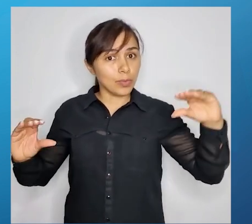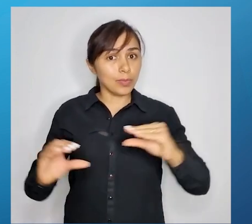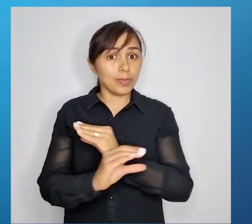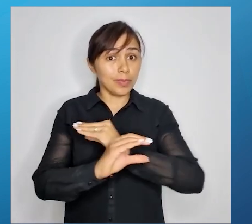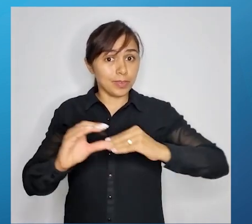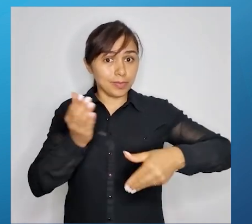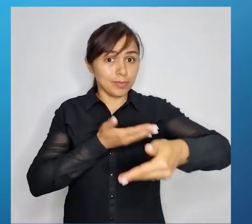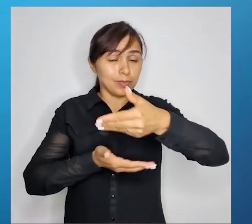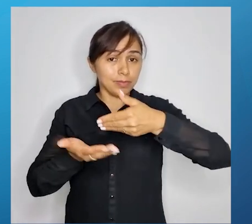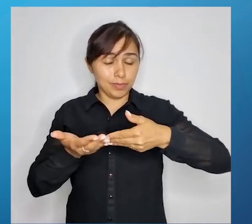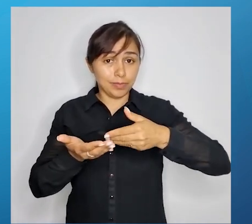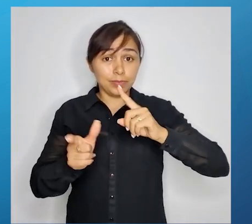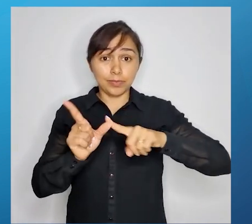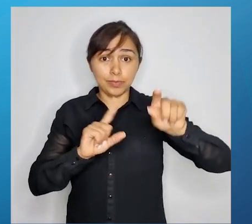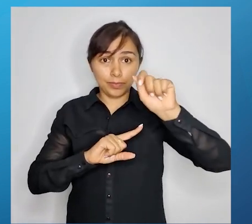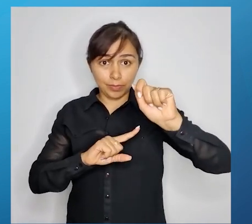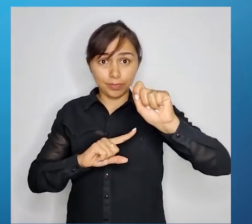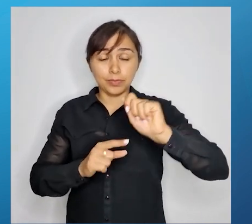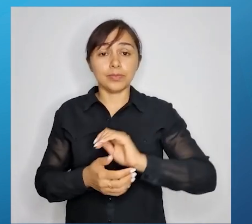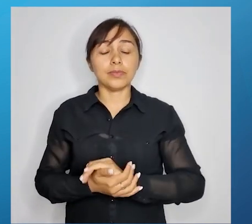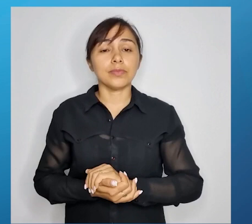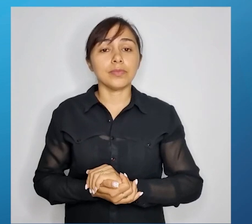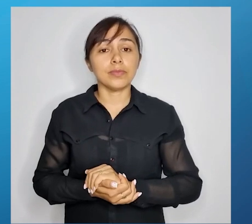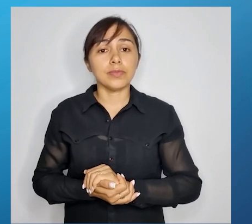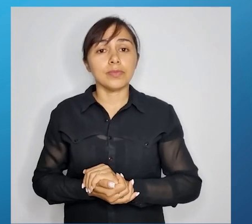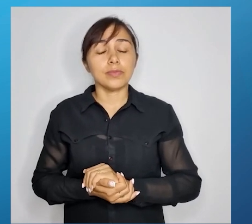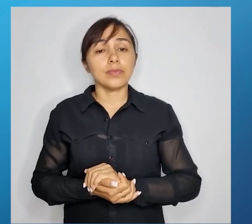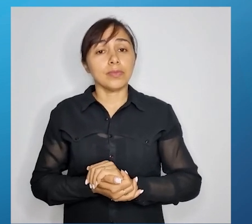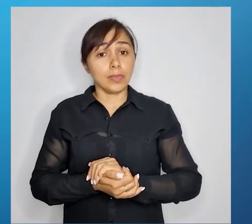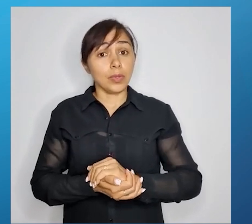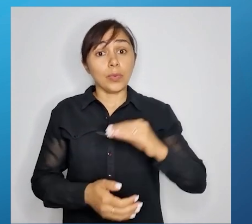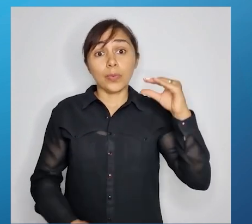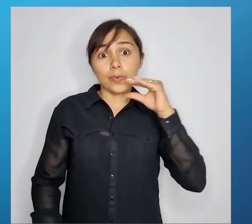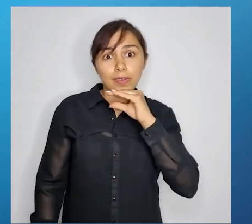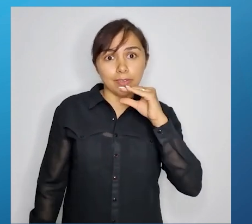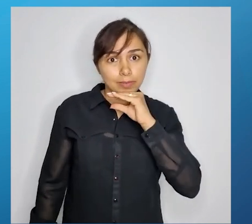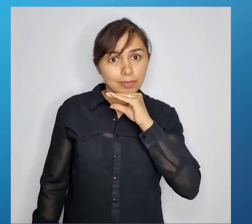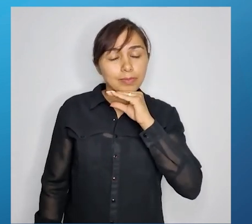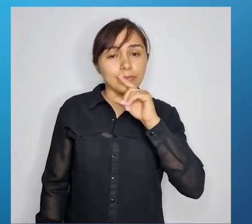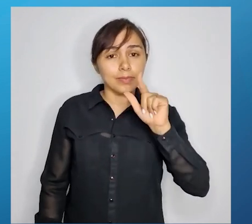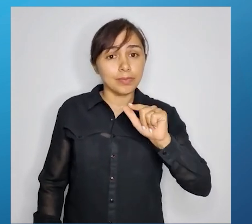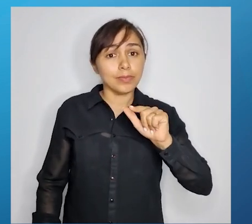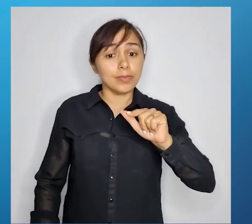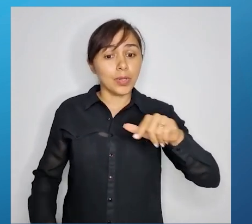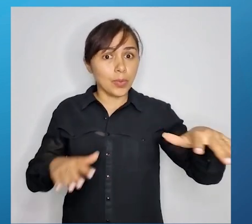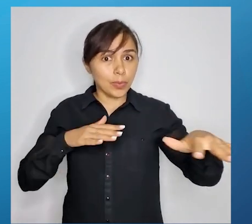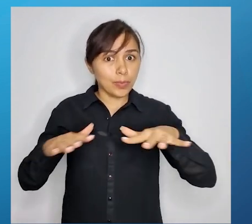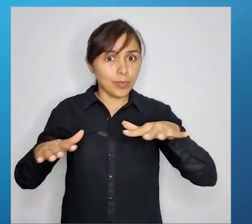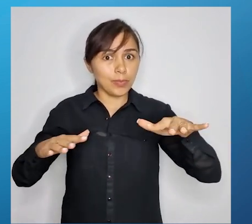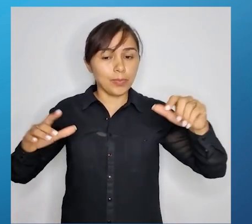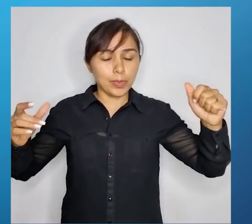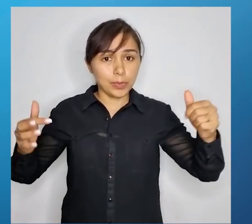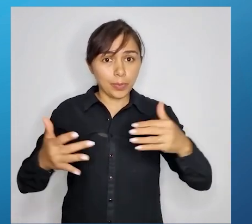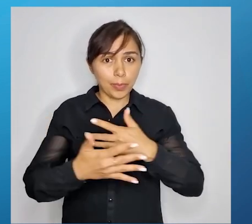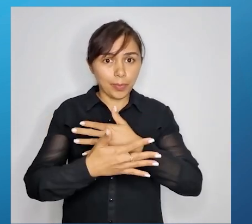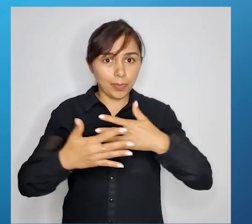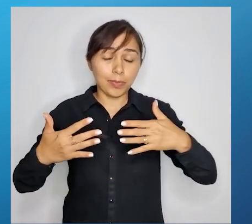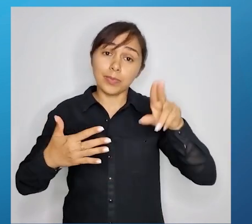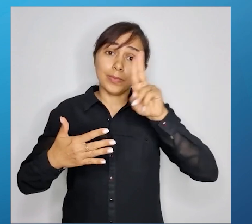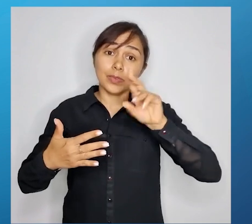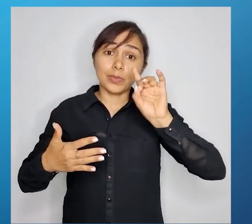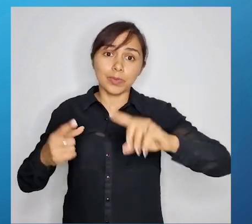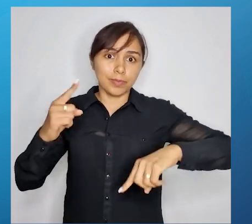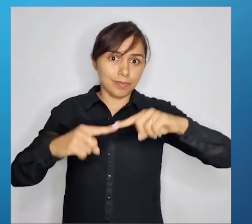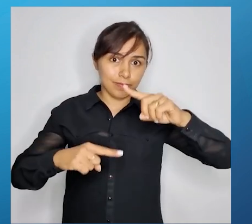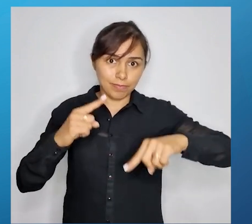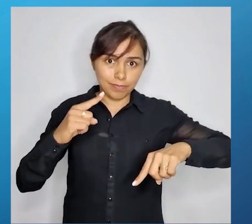A. O calor é uma energia térmica em trânsito e é apenas transmitido por meios materiais? B. A